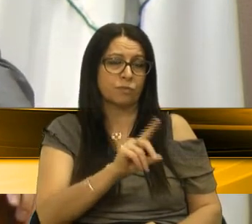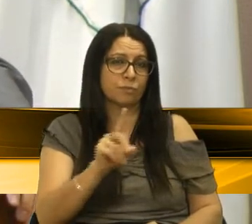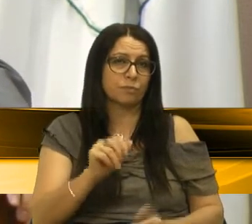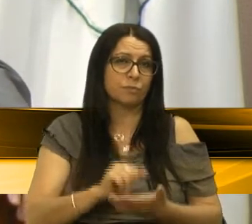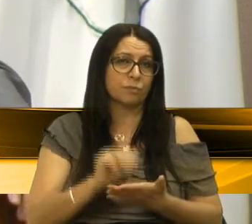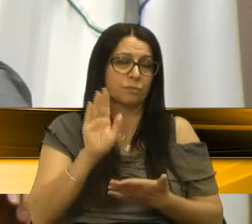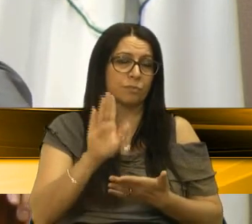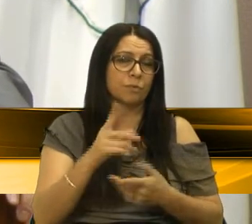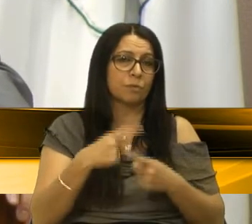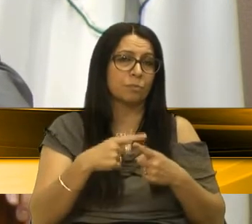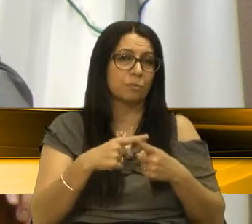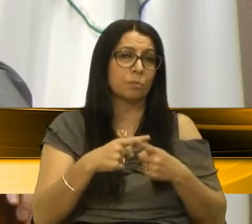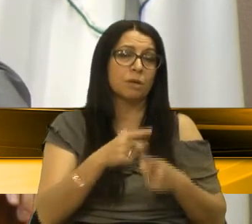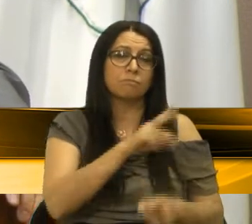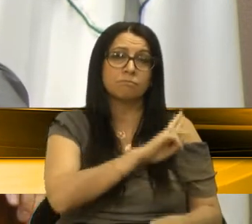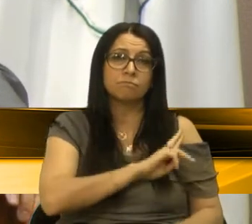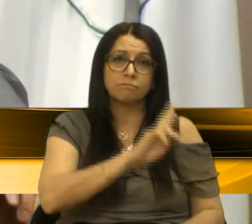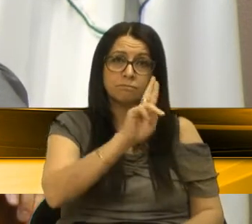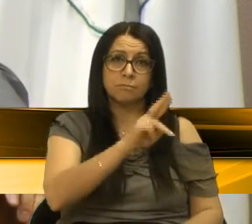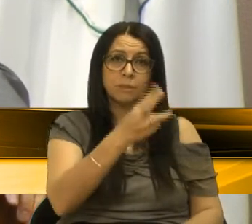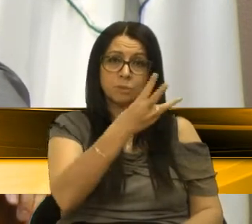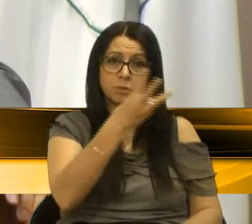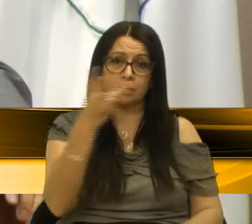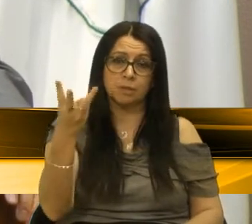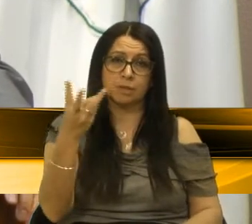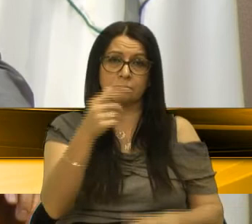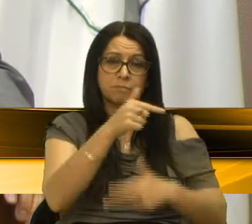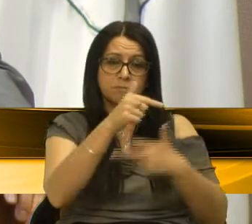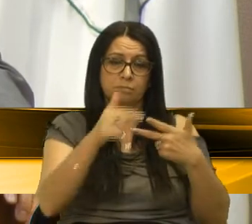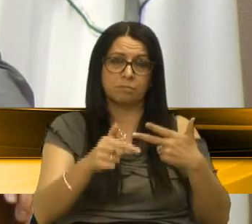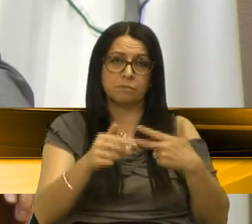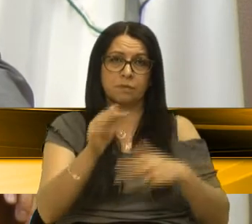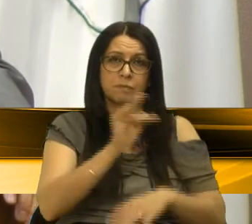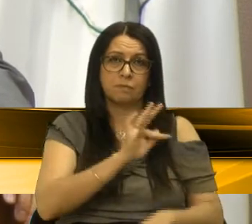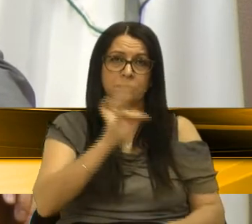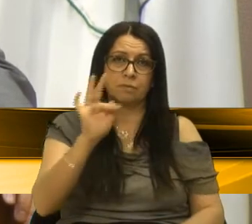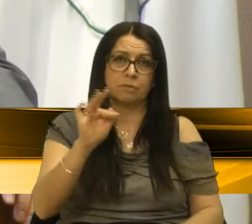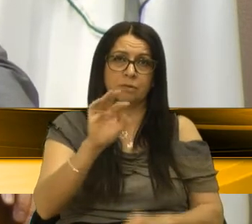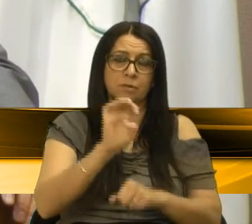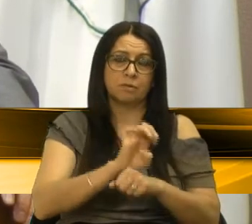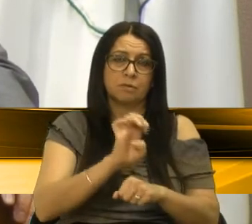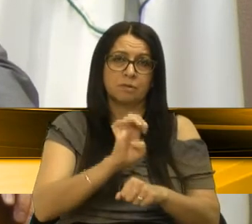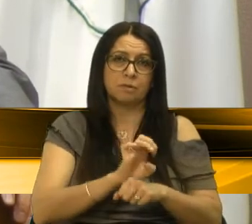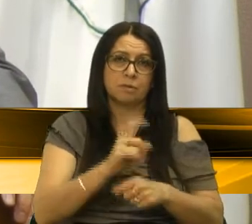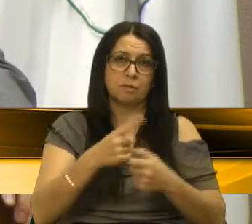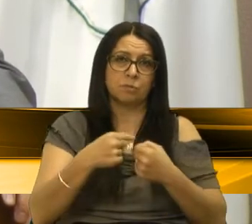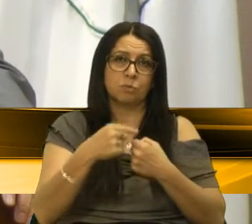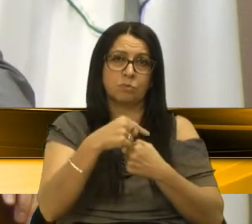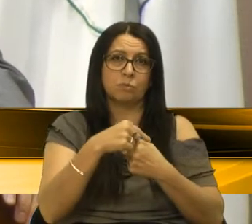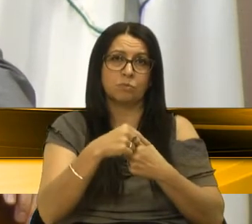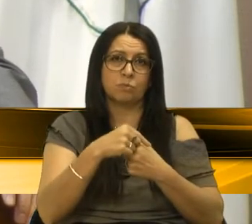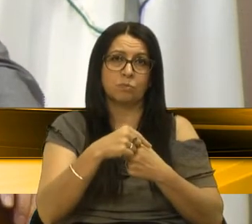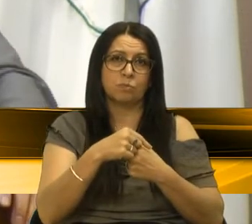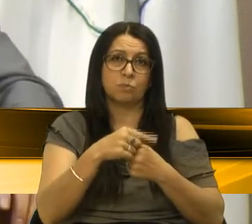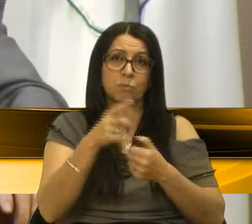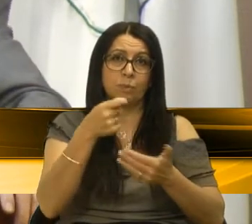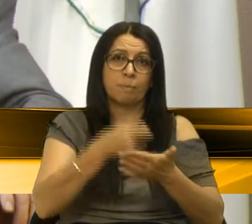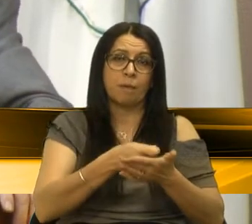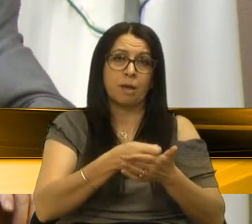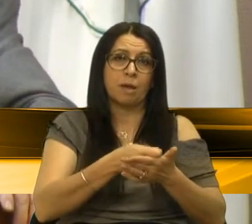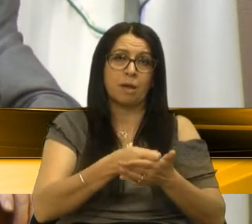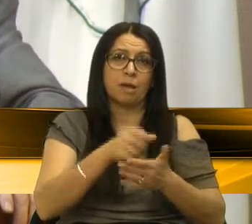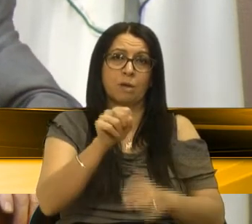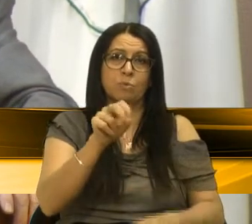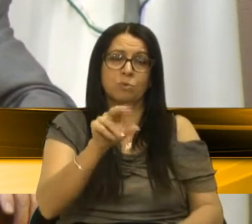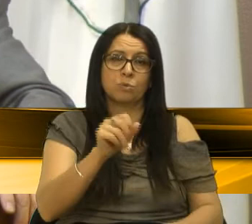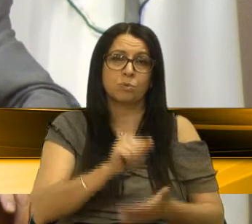presidente. Porque ele representa os 3 entes, federal, estadual e municipal, os entes que bancam o custo do SUS. Por